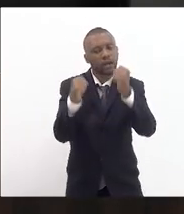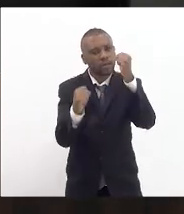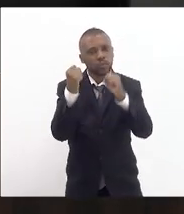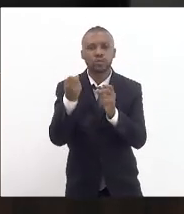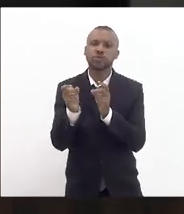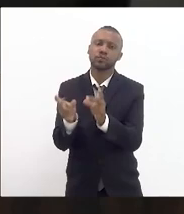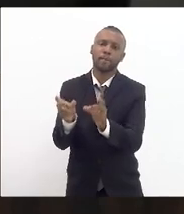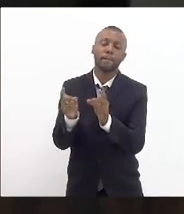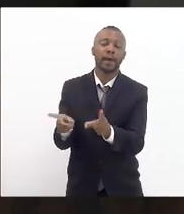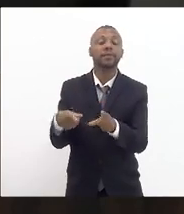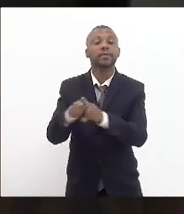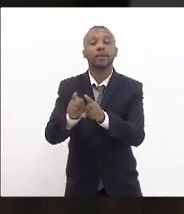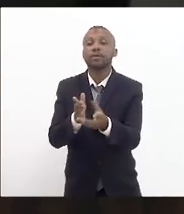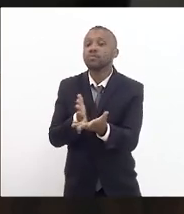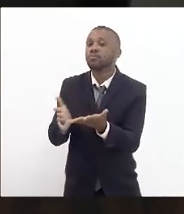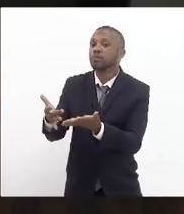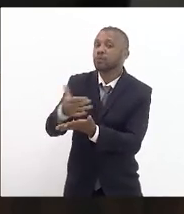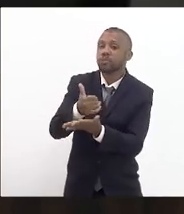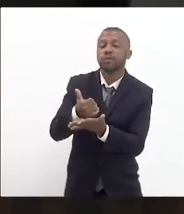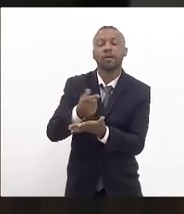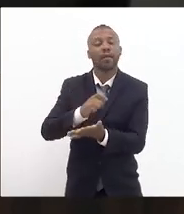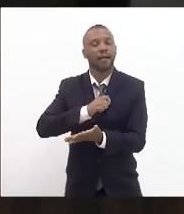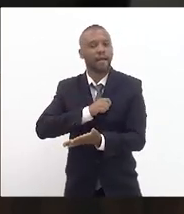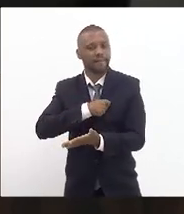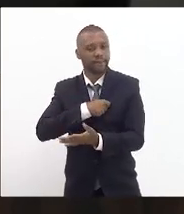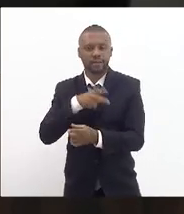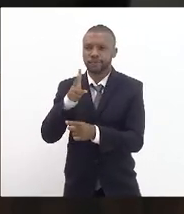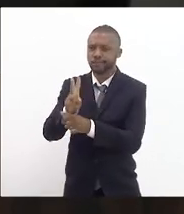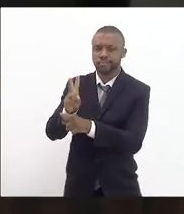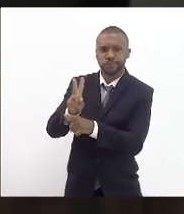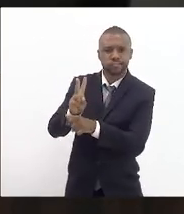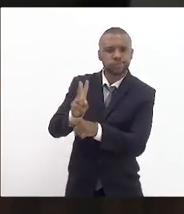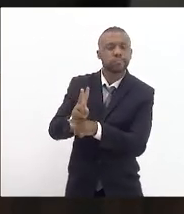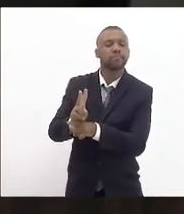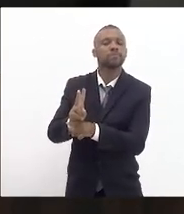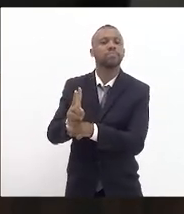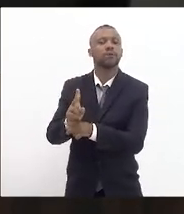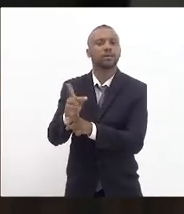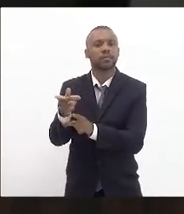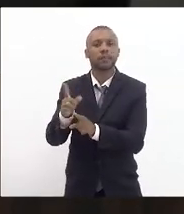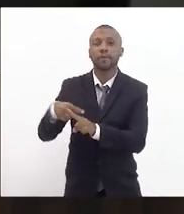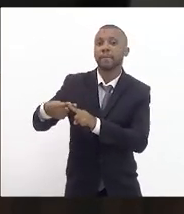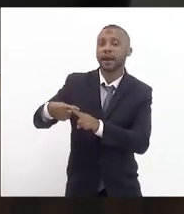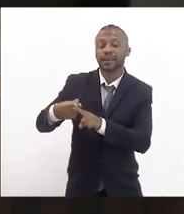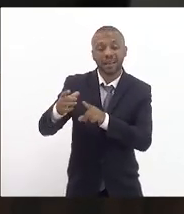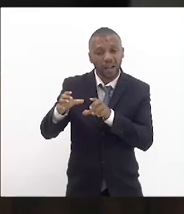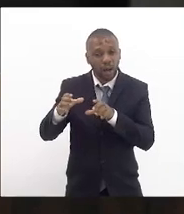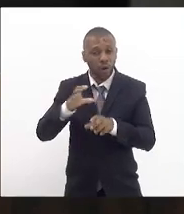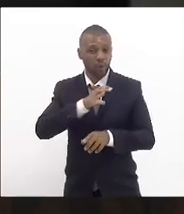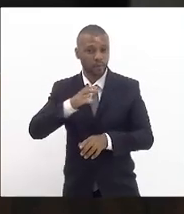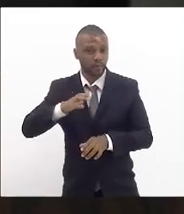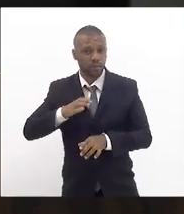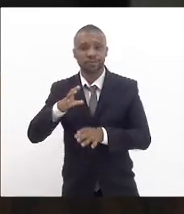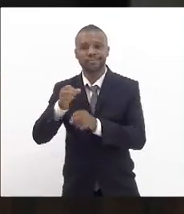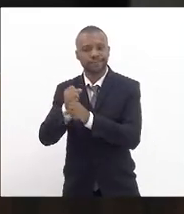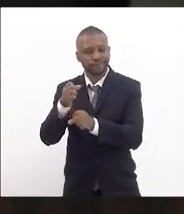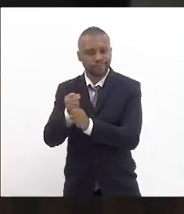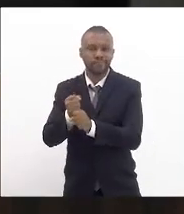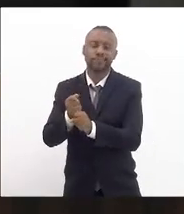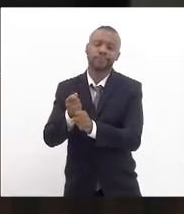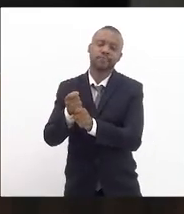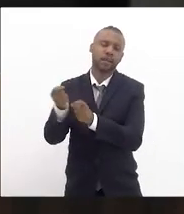Tributação, Controle da Arrecadação Estadual, Fiscalização dos Tributos Estaduais e da Comissão de Orçamento, Finanças, Fiscalização Financeira